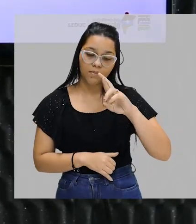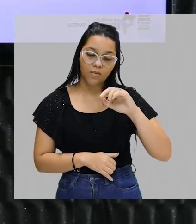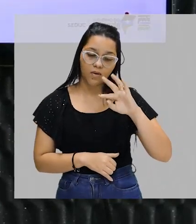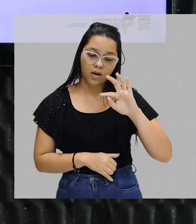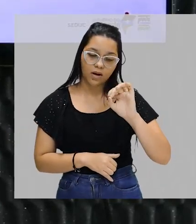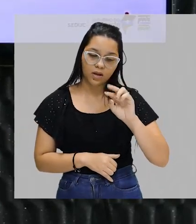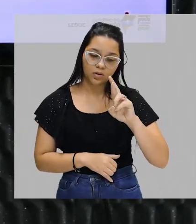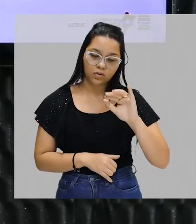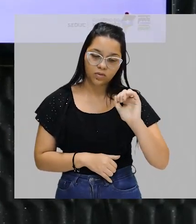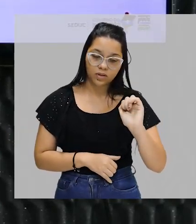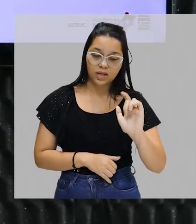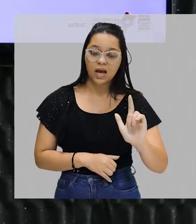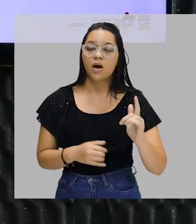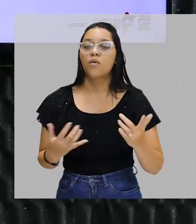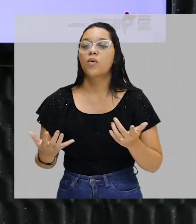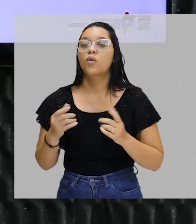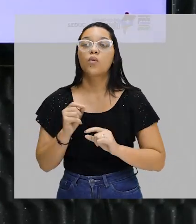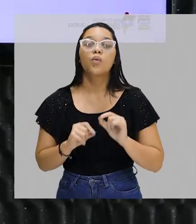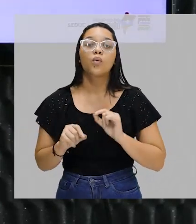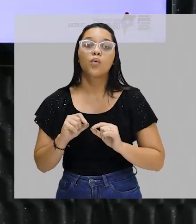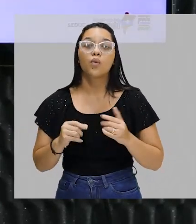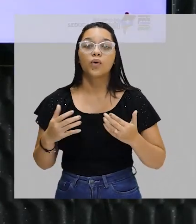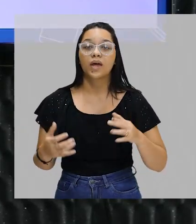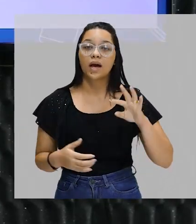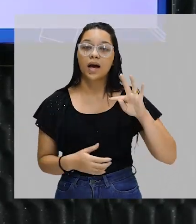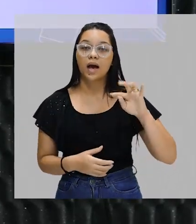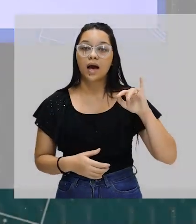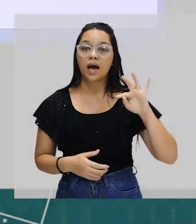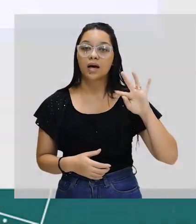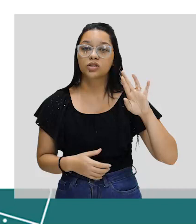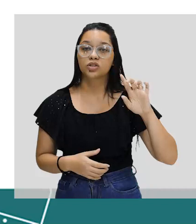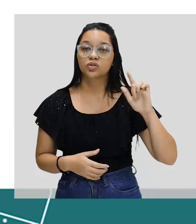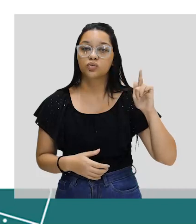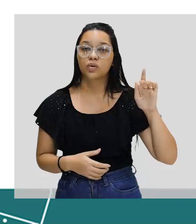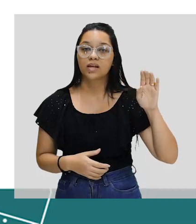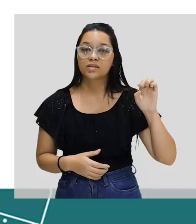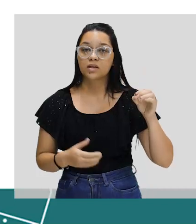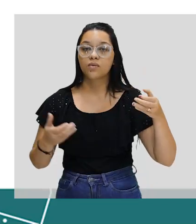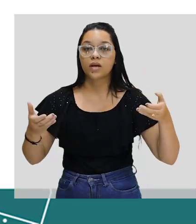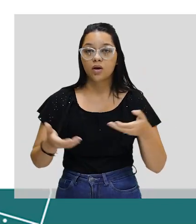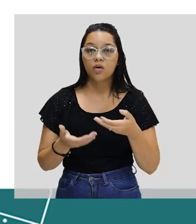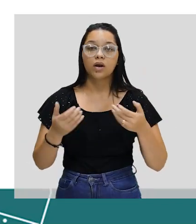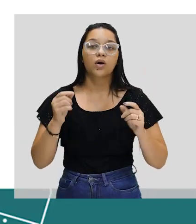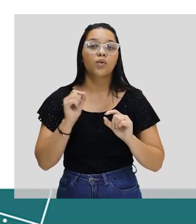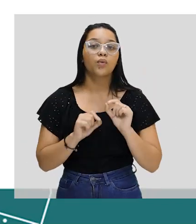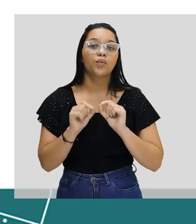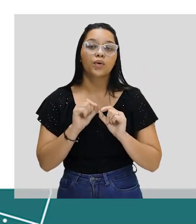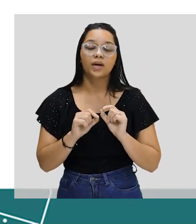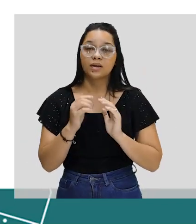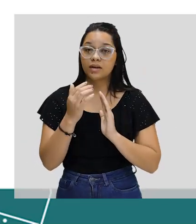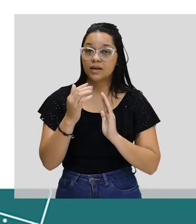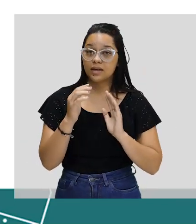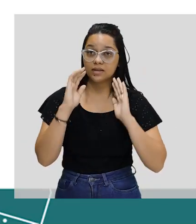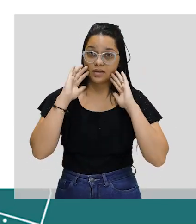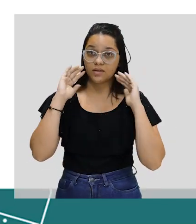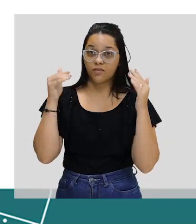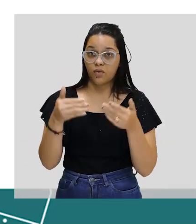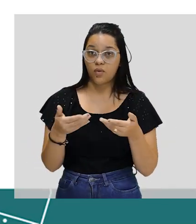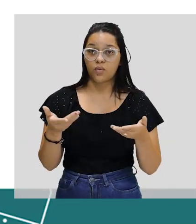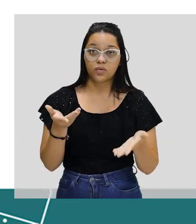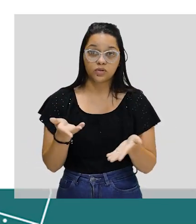nos laboratórios, que é a titulação. E é justamente esse tópico que